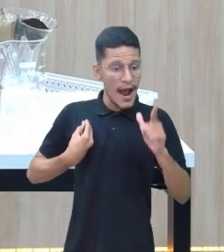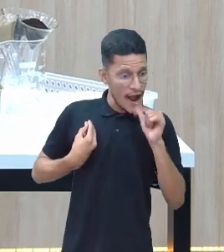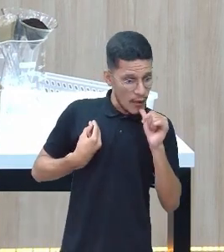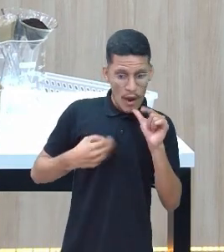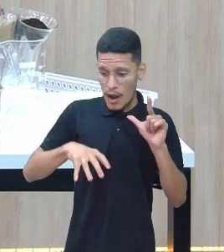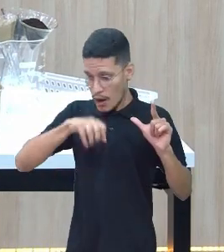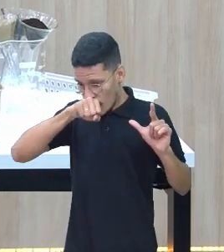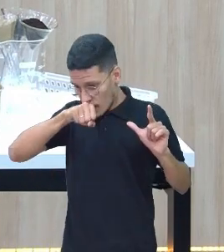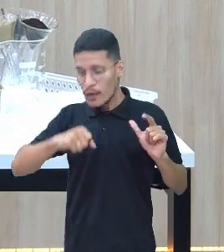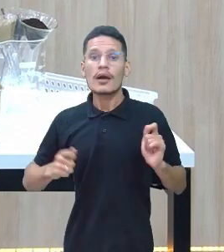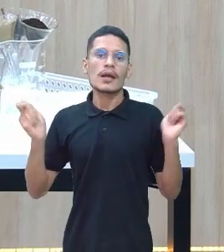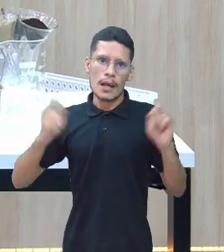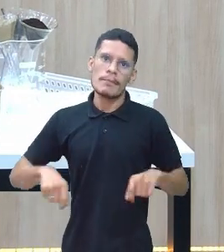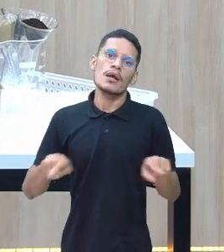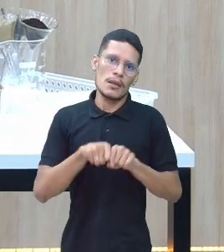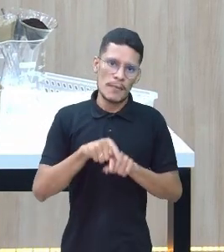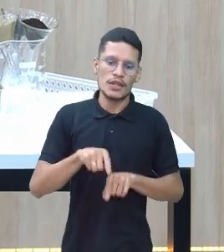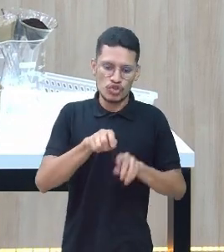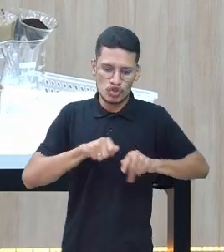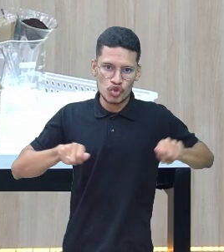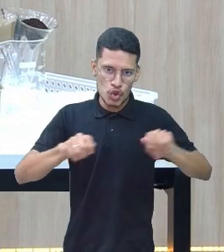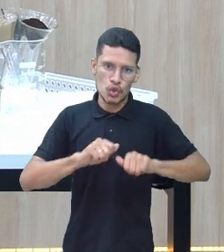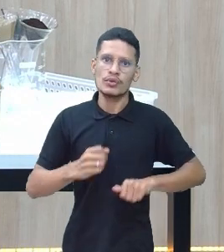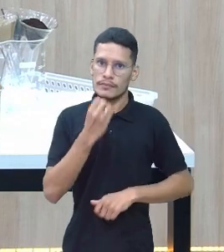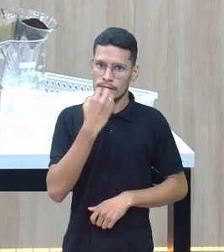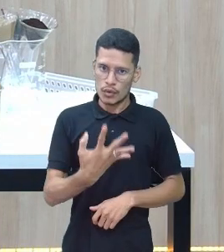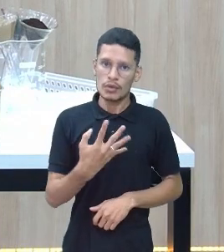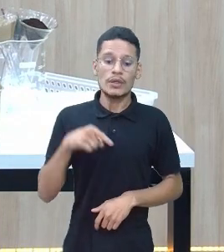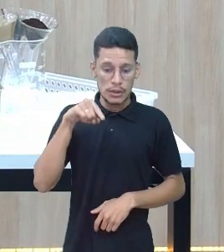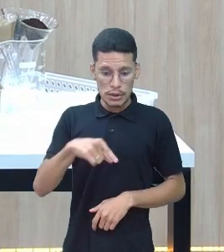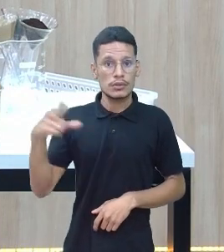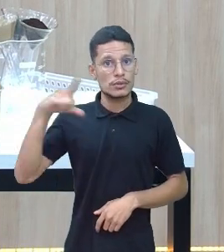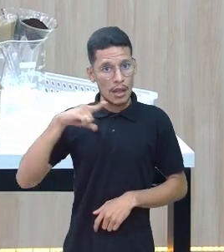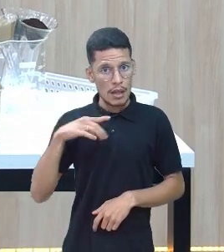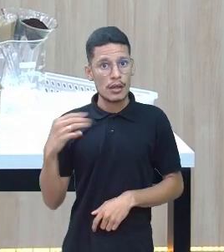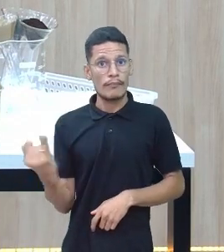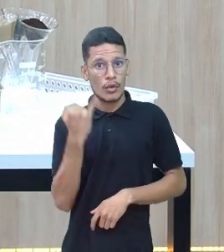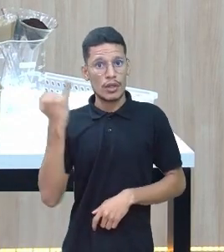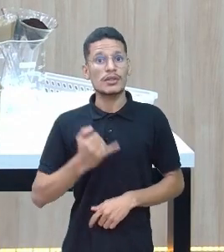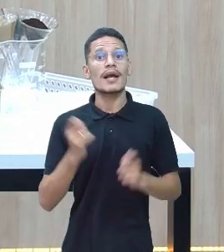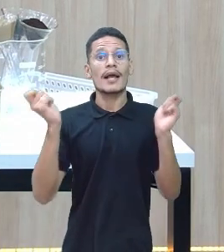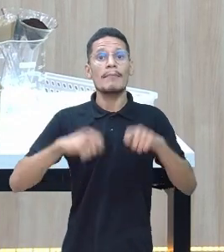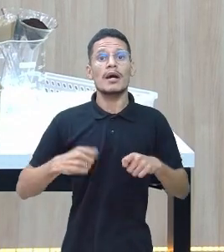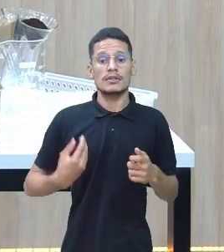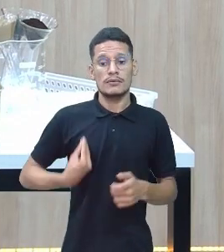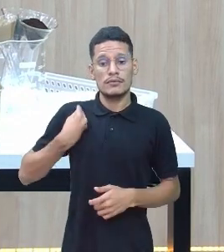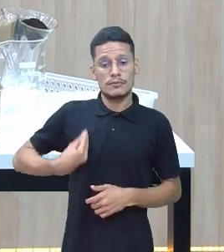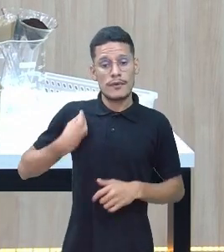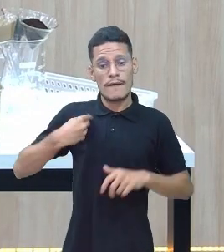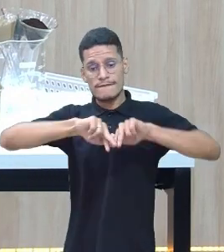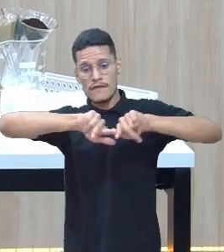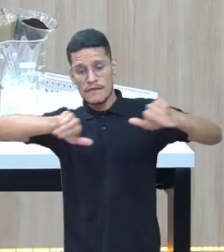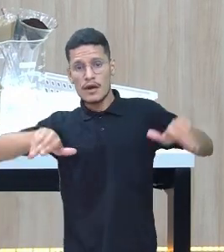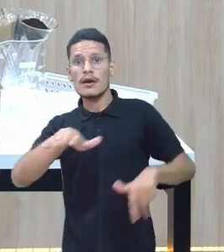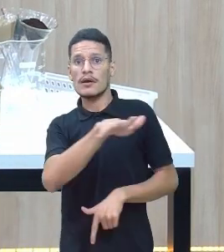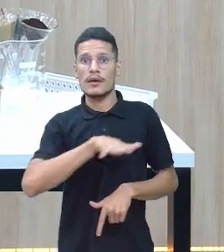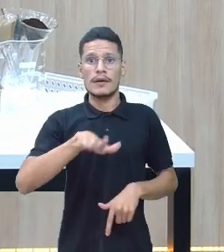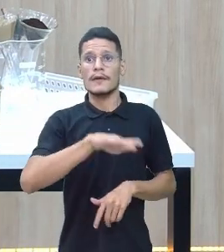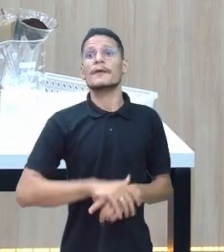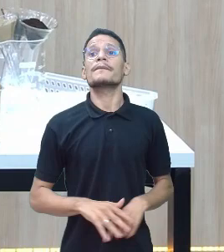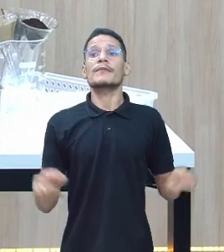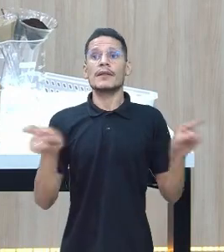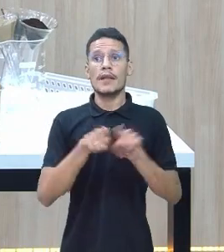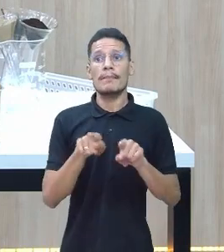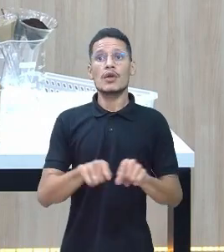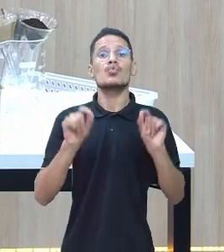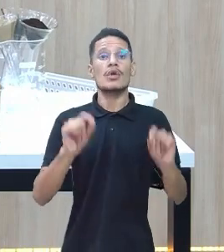vai dizer também que é importante ter o solo. Então, o solo tem sua importância na questão aí da biodiversidade. A outra coisa é a